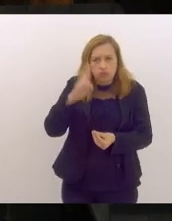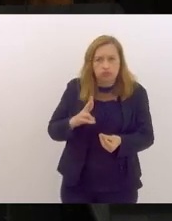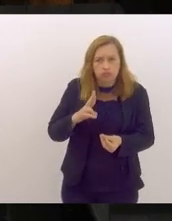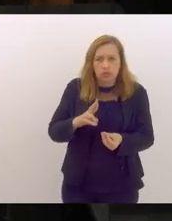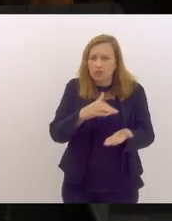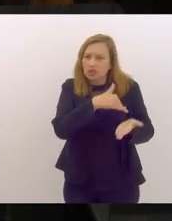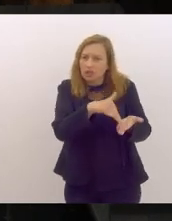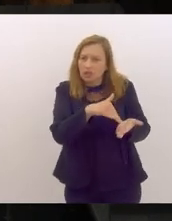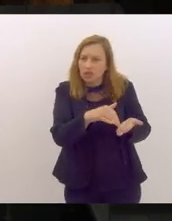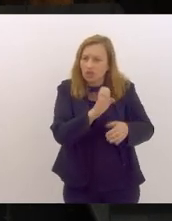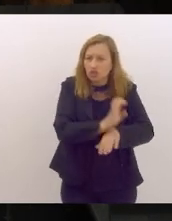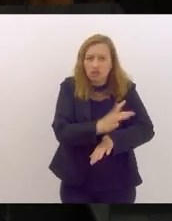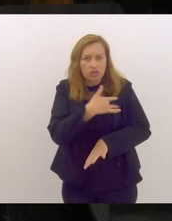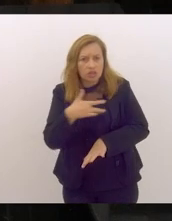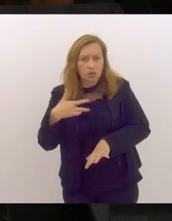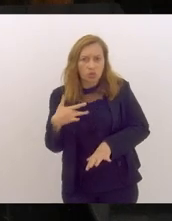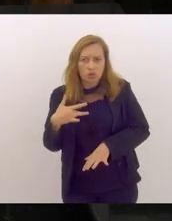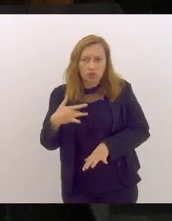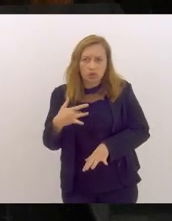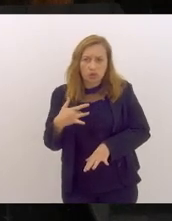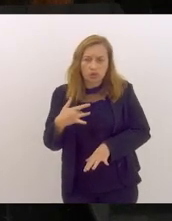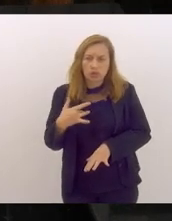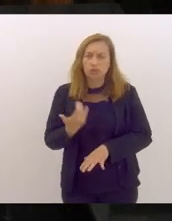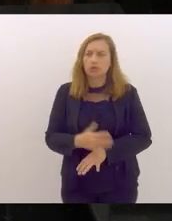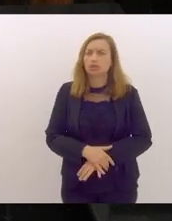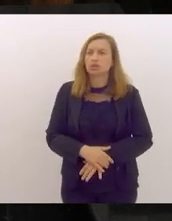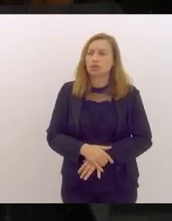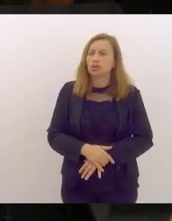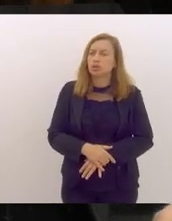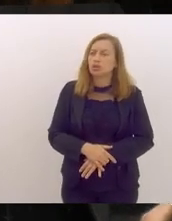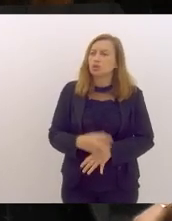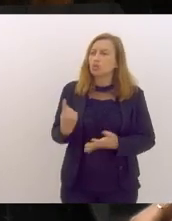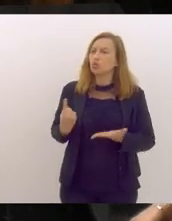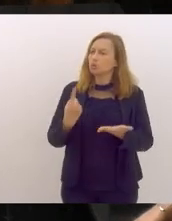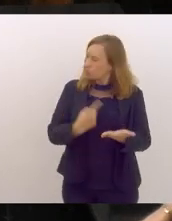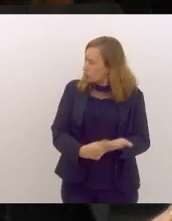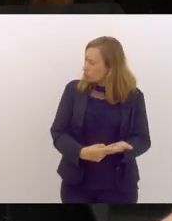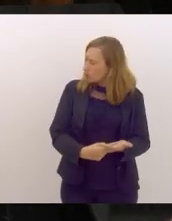de Estado de Saúde, que decidiu comprometer